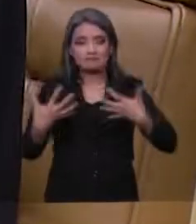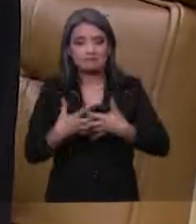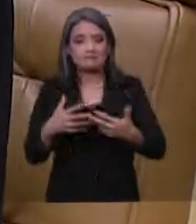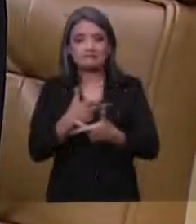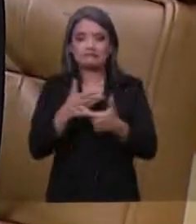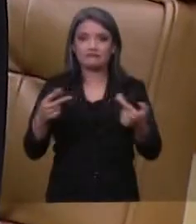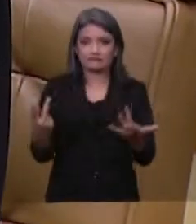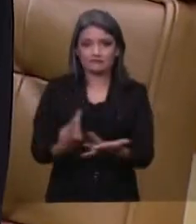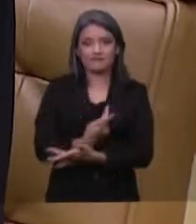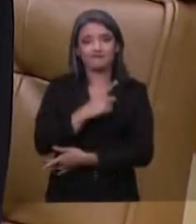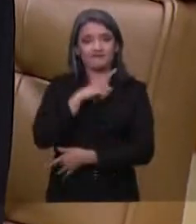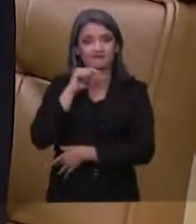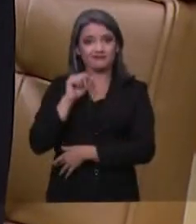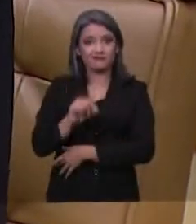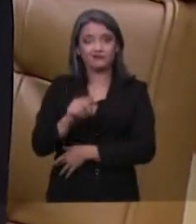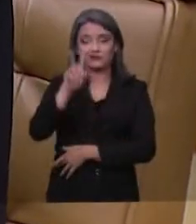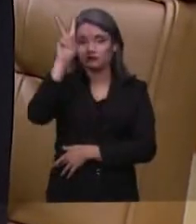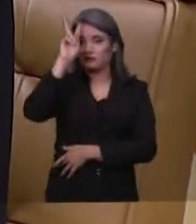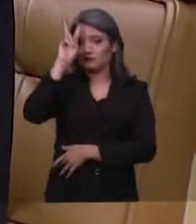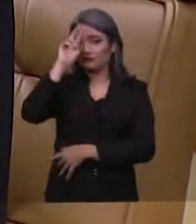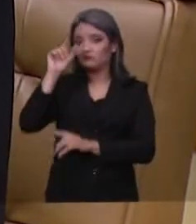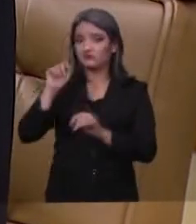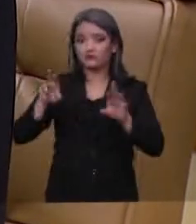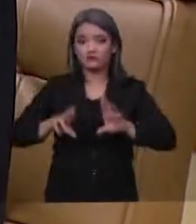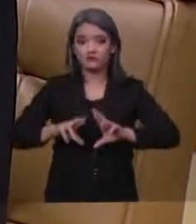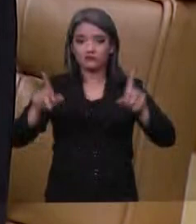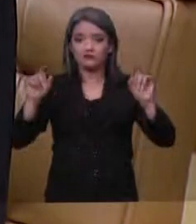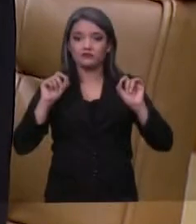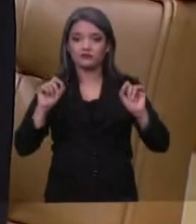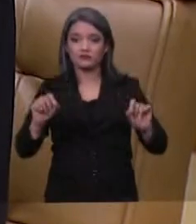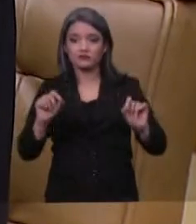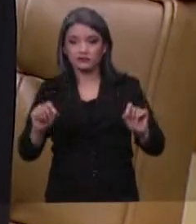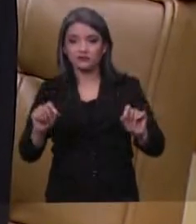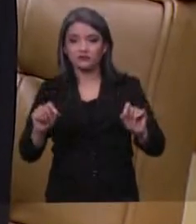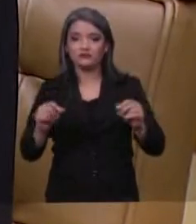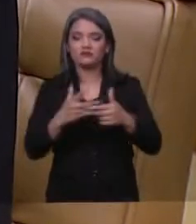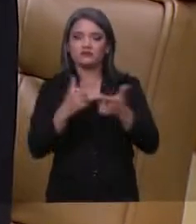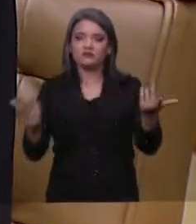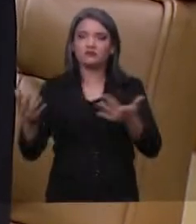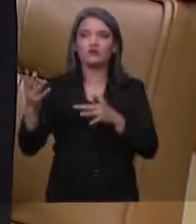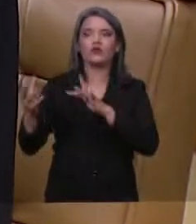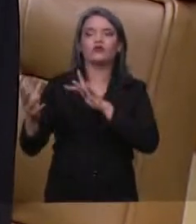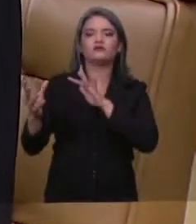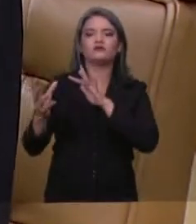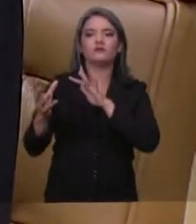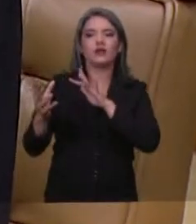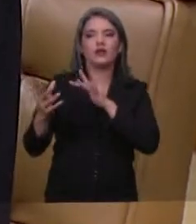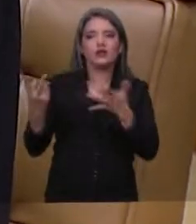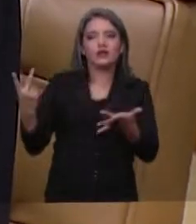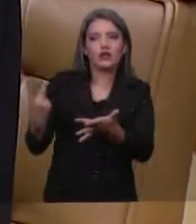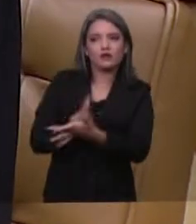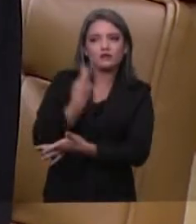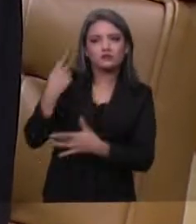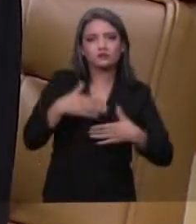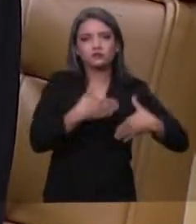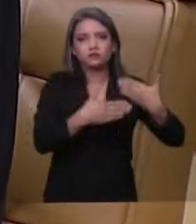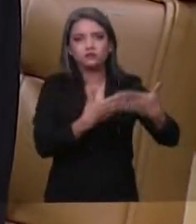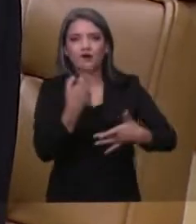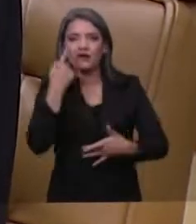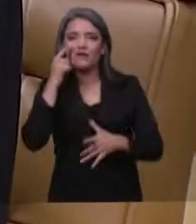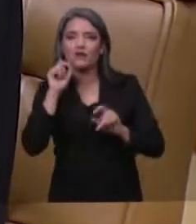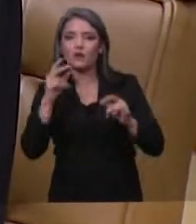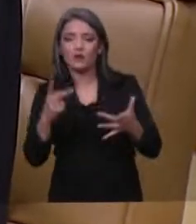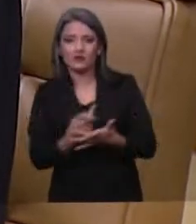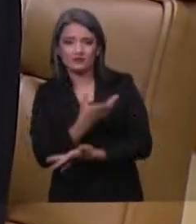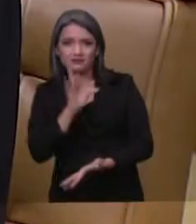espécie carregam, é válido lembrar que a distinção essencial entre concurso material e concurso formal reside na aferição da conduta executada.